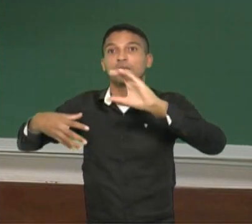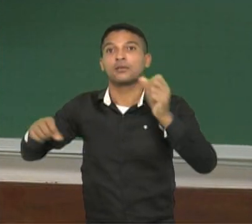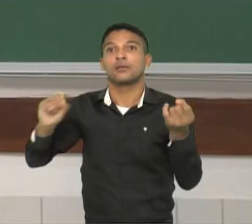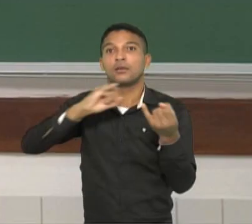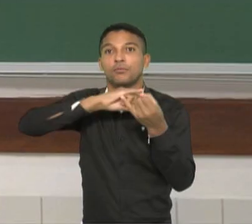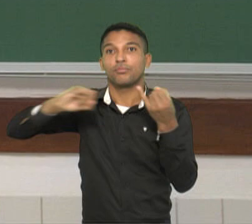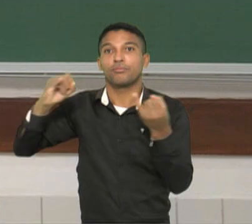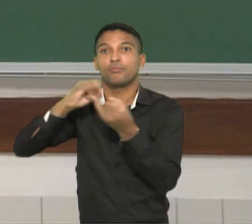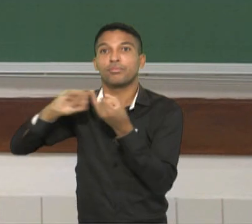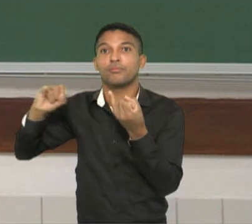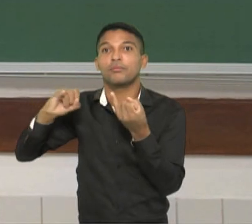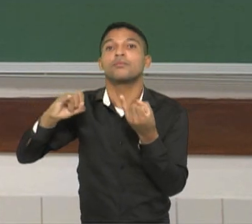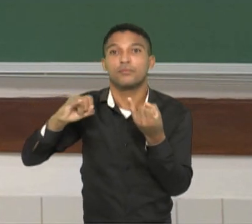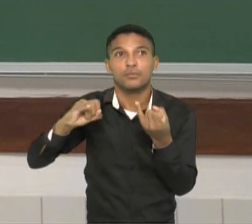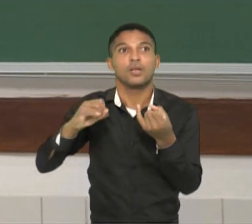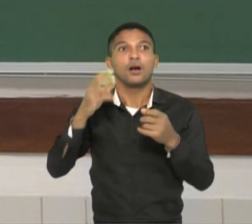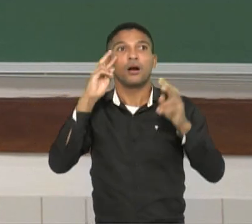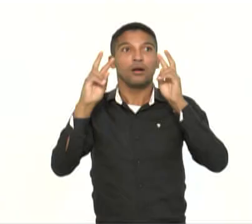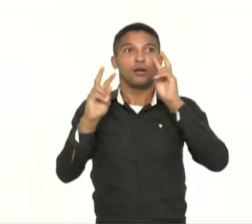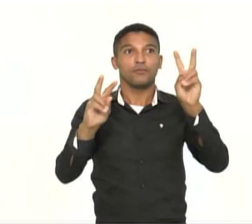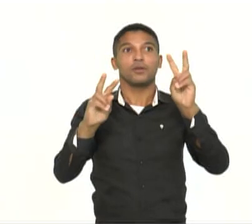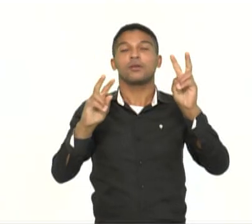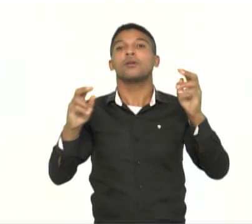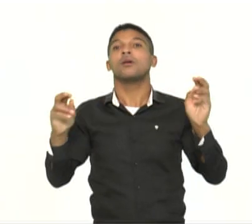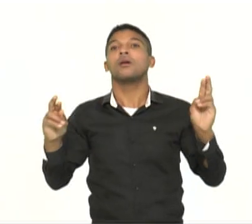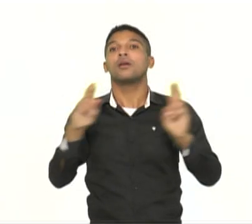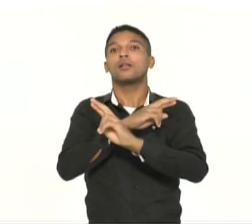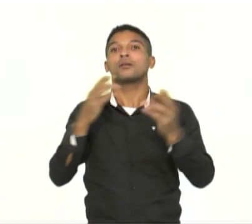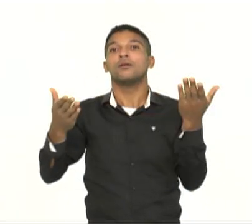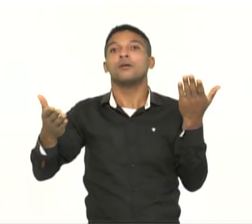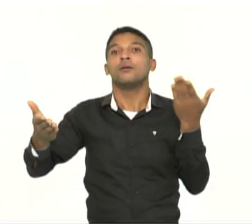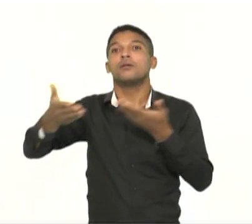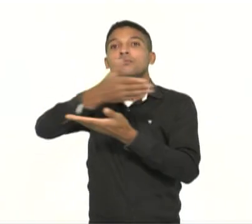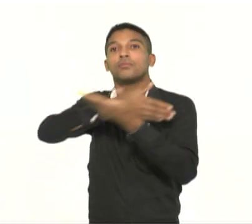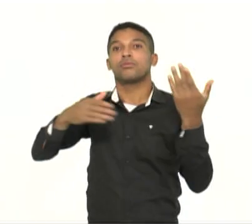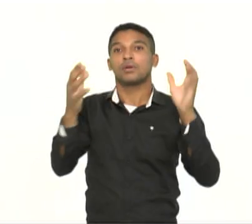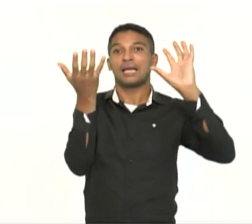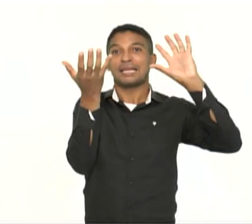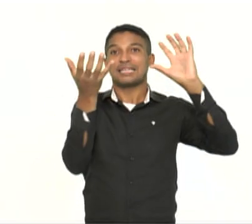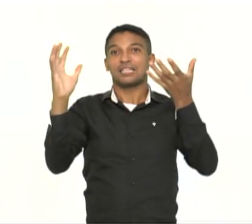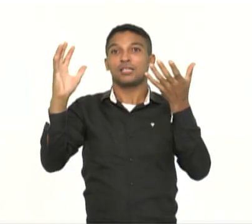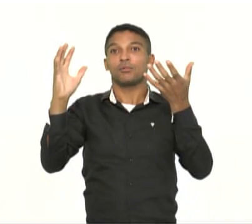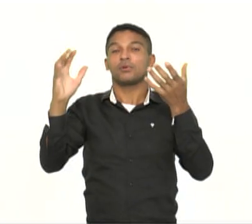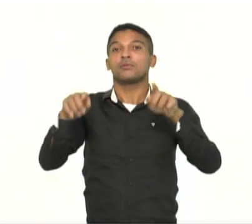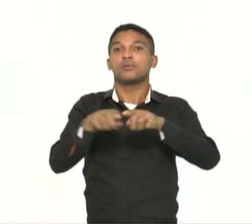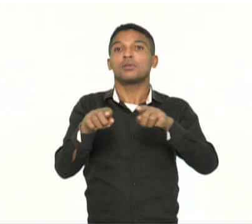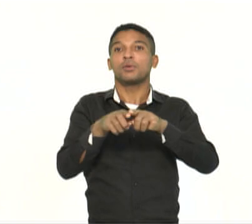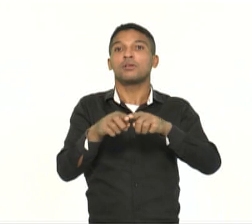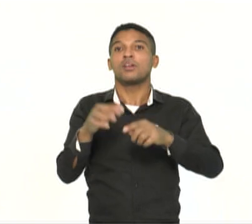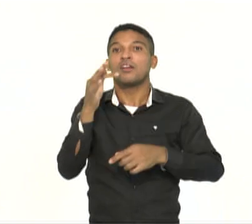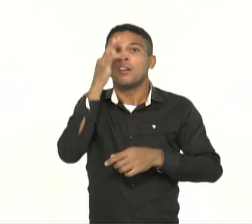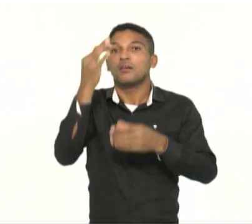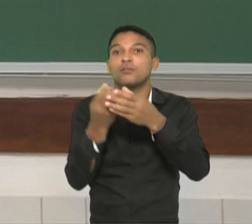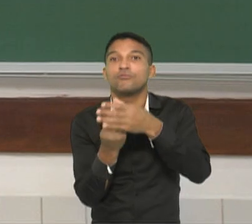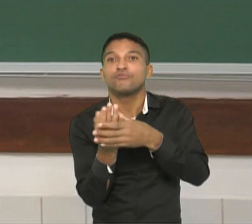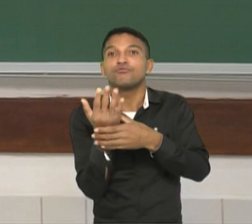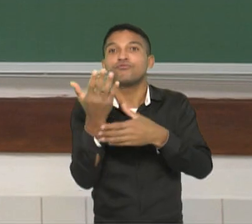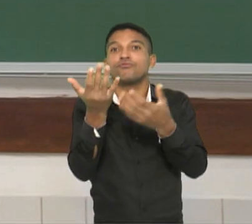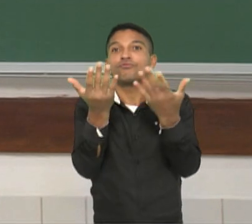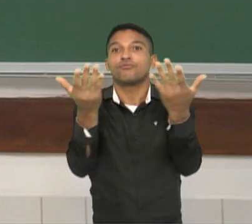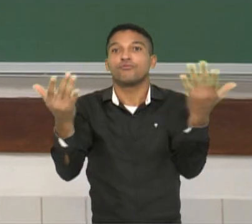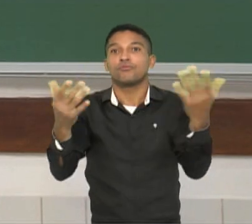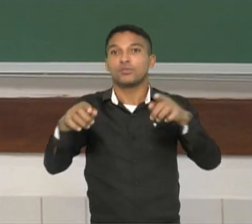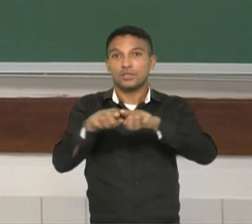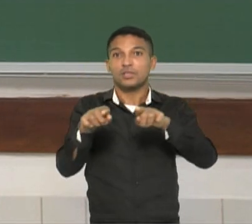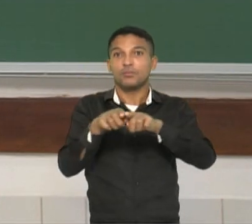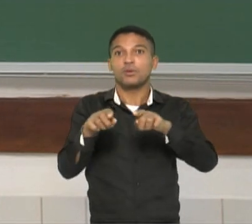E é isso que a gente está colocando aqui na tela para você, Relação direta entre clima, relevo, vegetação e solo. São essas características em